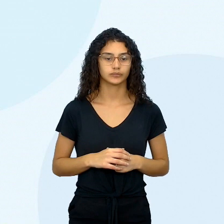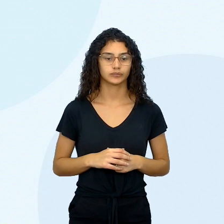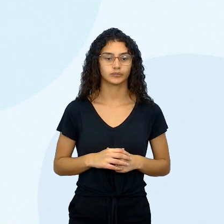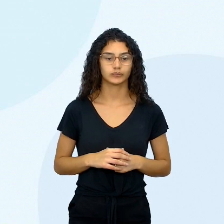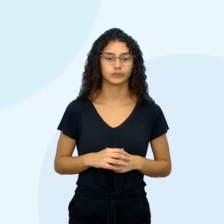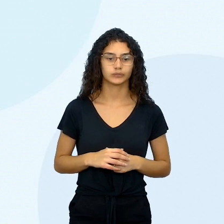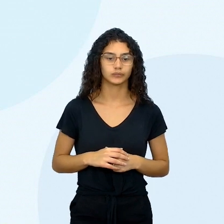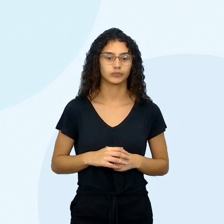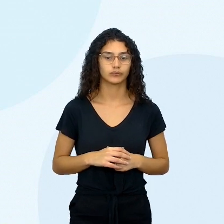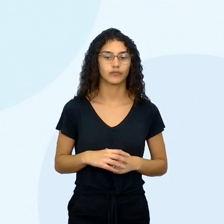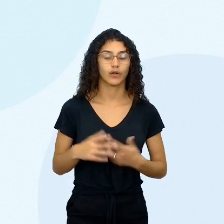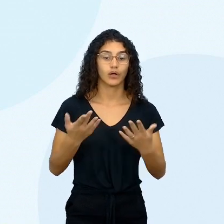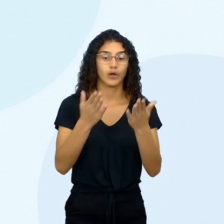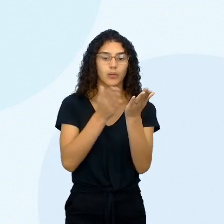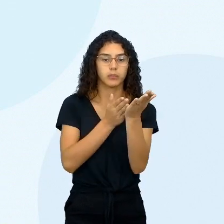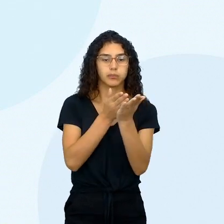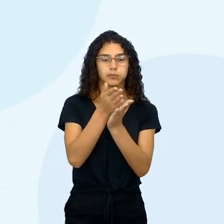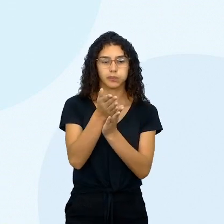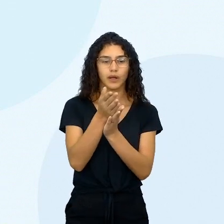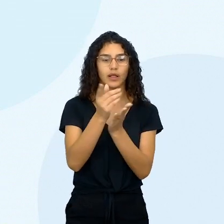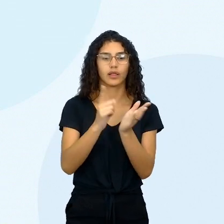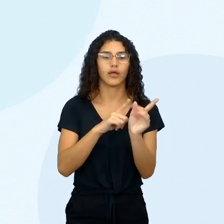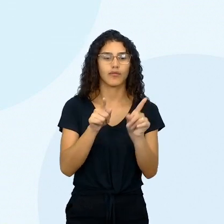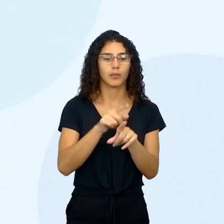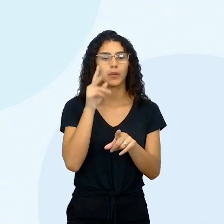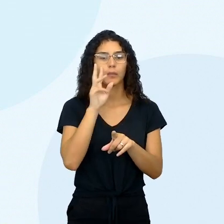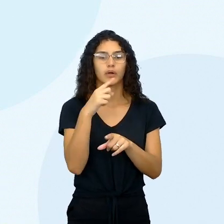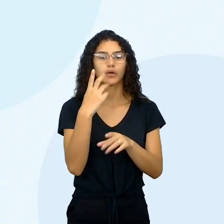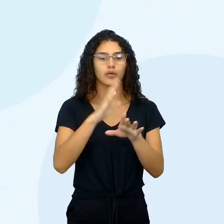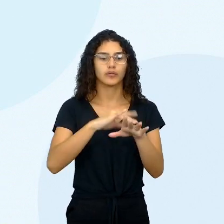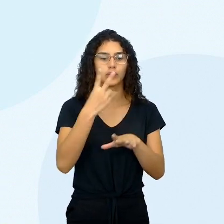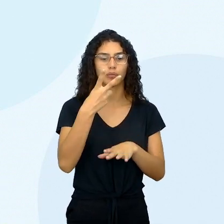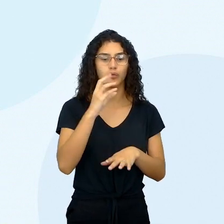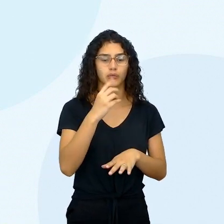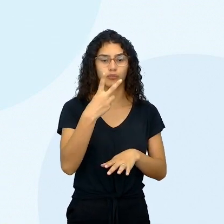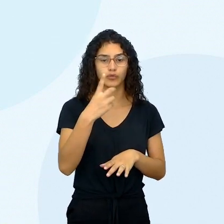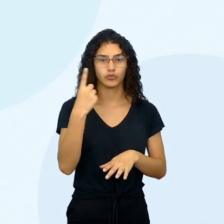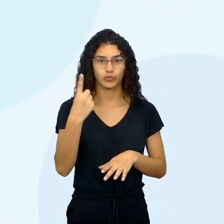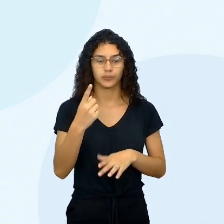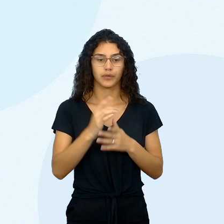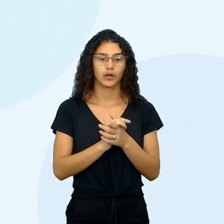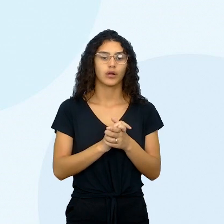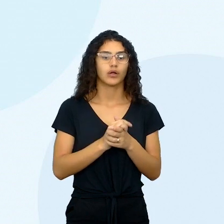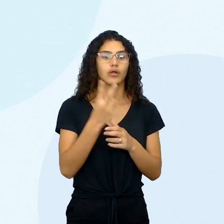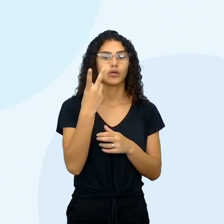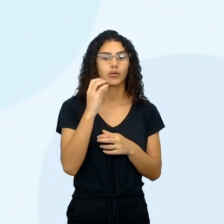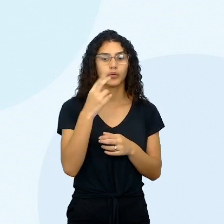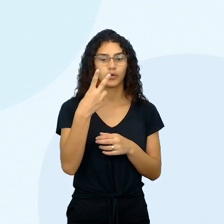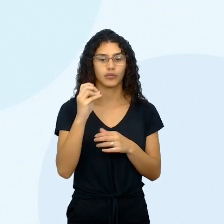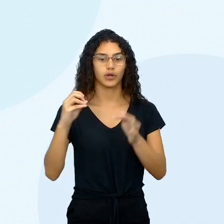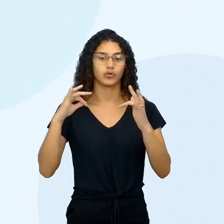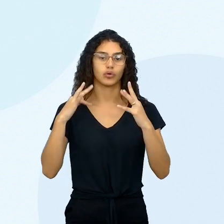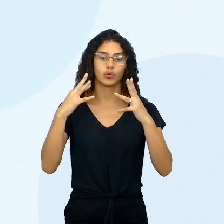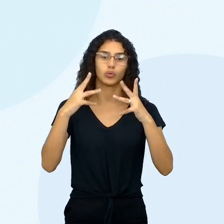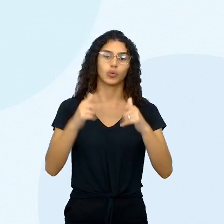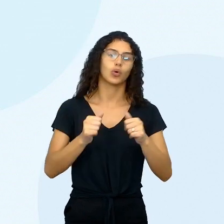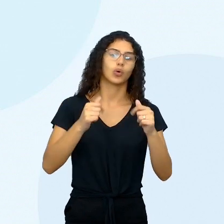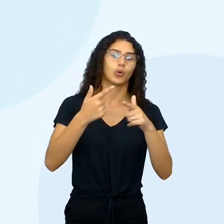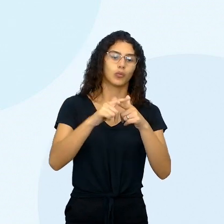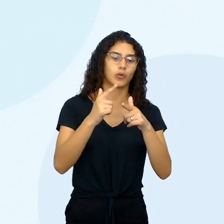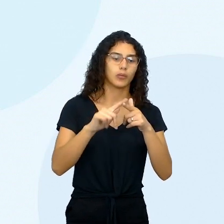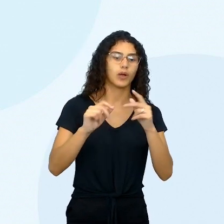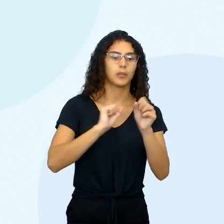aqui foi a linha do tempo agora, a retomada do que a gente fez em 2021. Então, 2020 foi toda a loucura da pandemia,